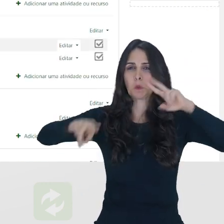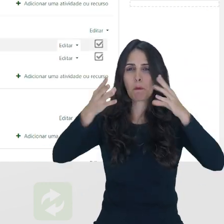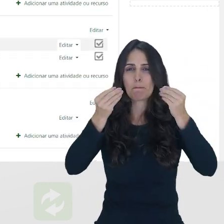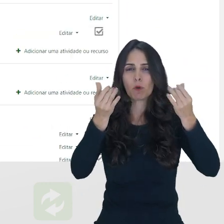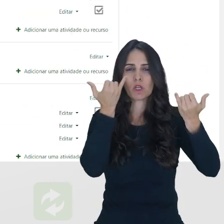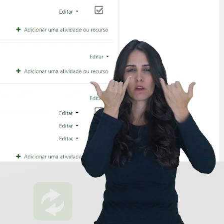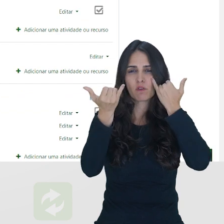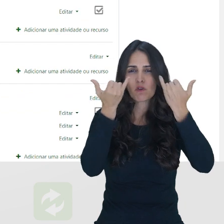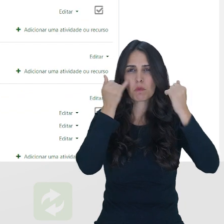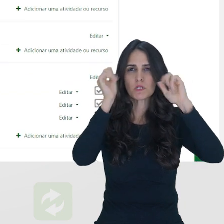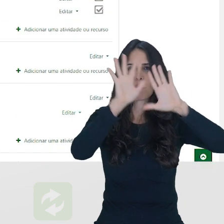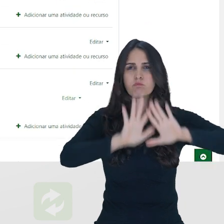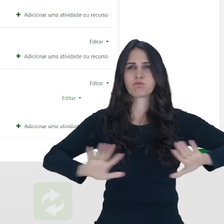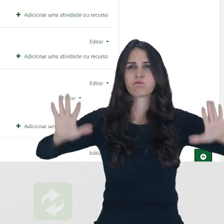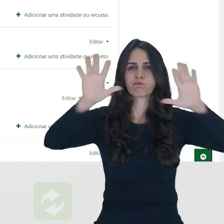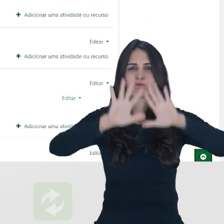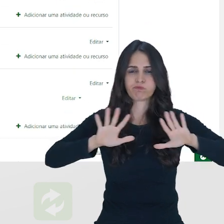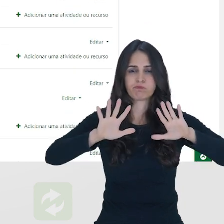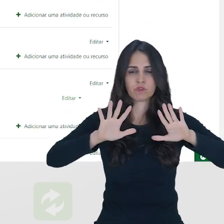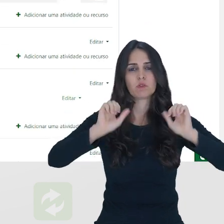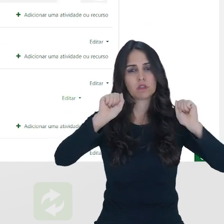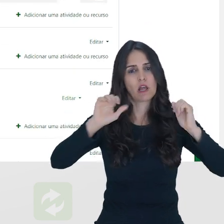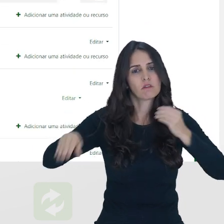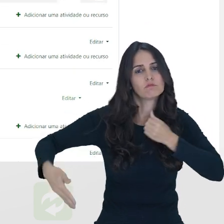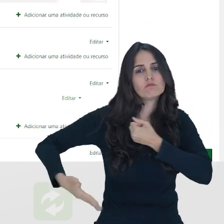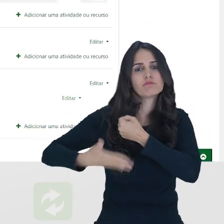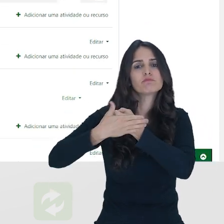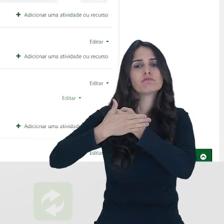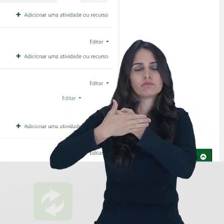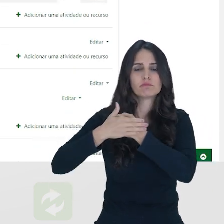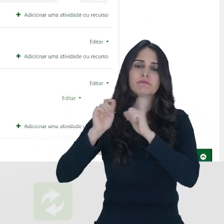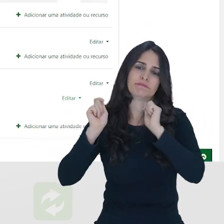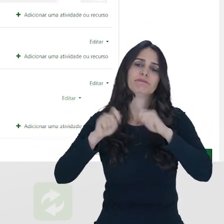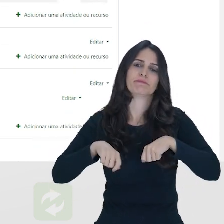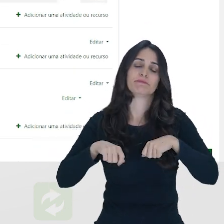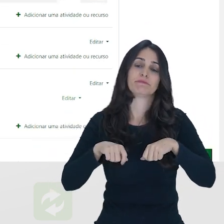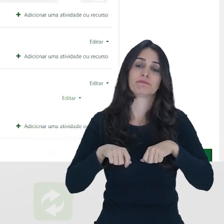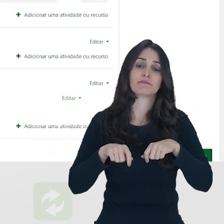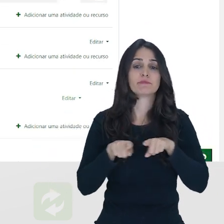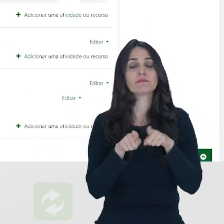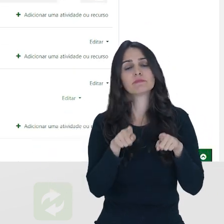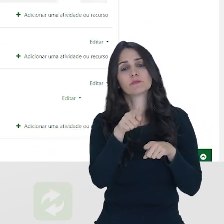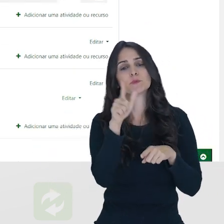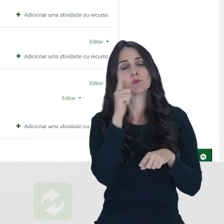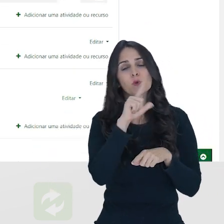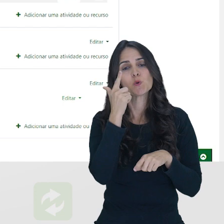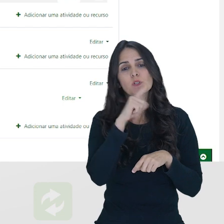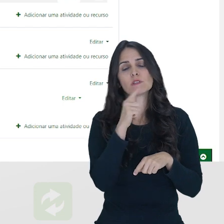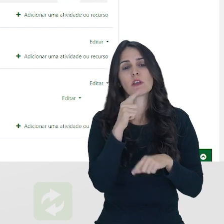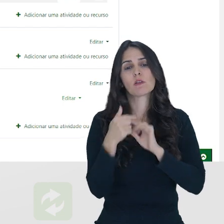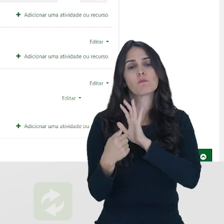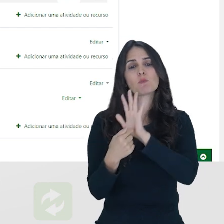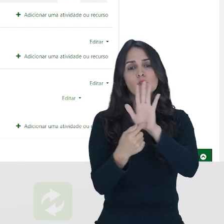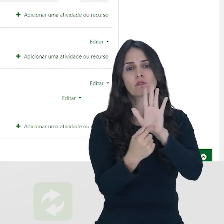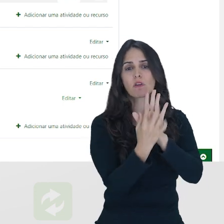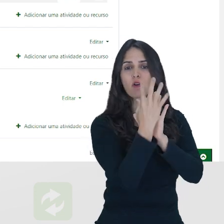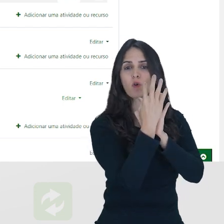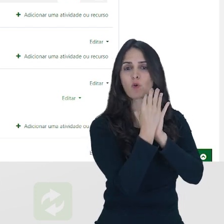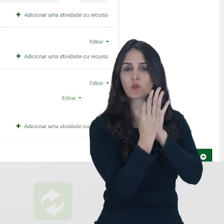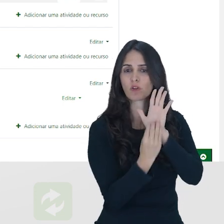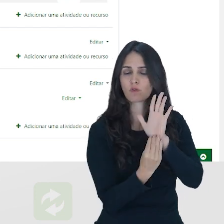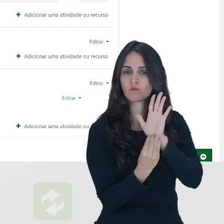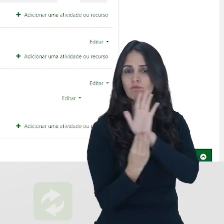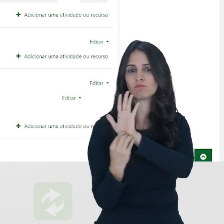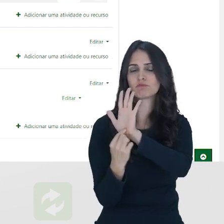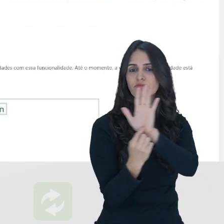poluição visual na sua sala e também para você é de fato é mostrar um